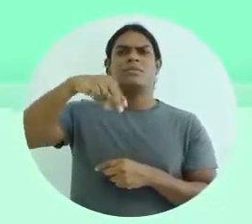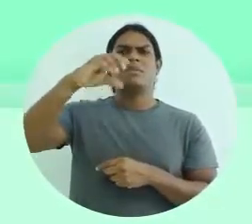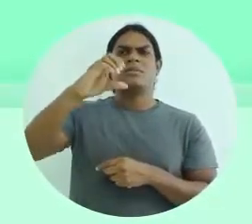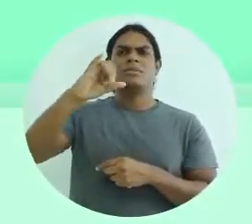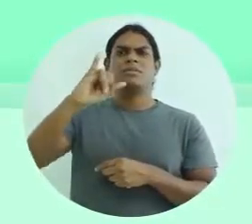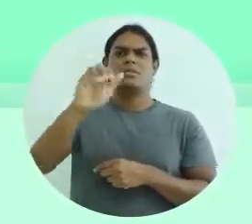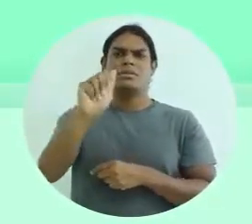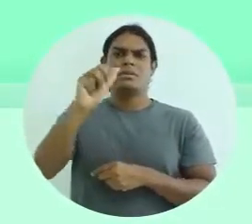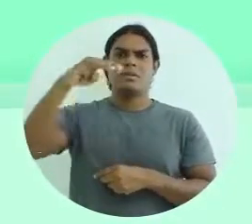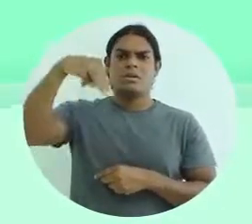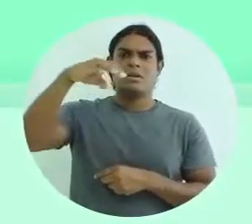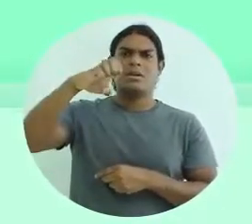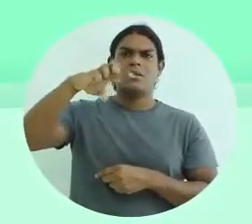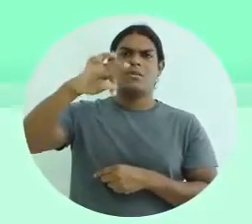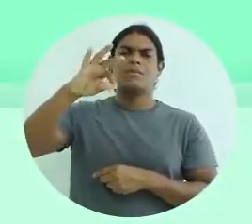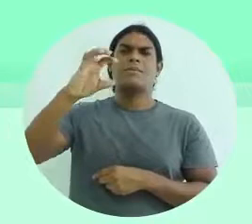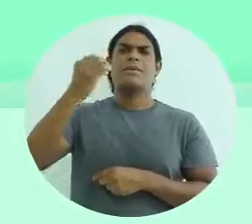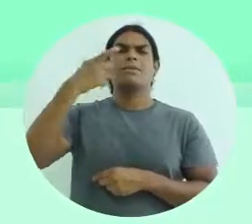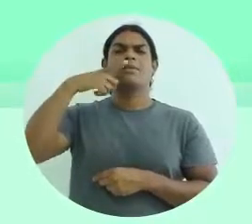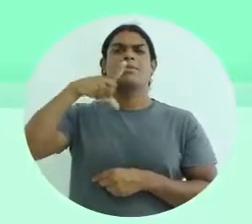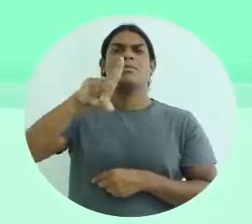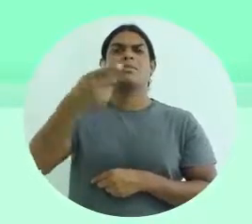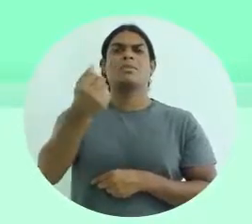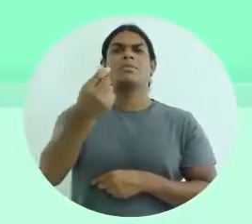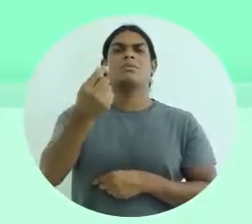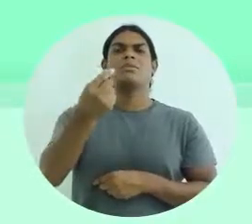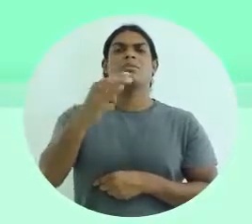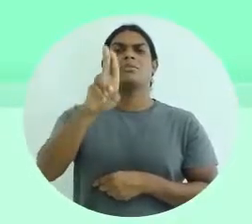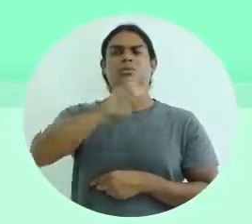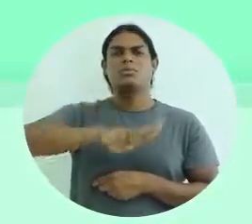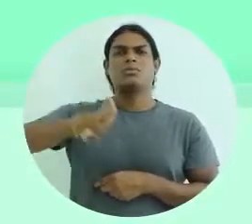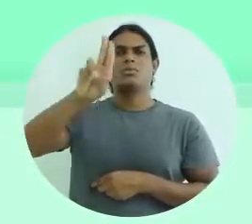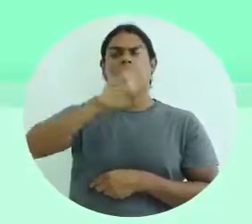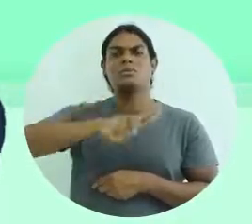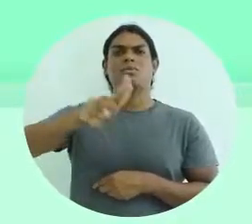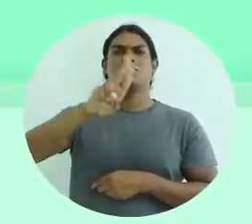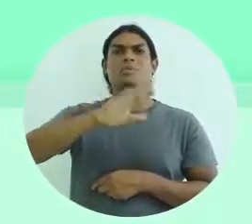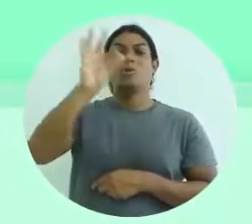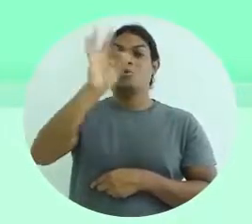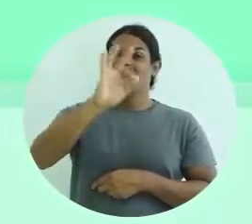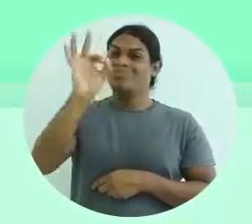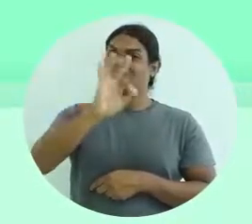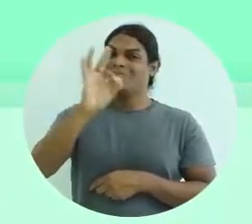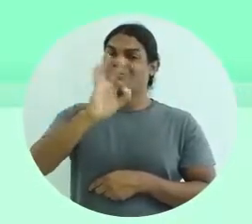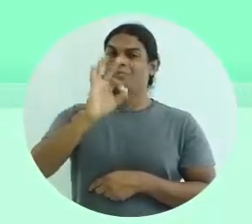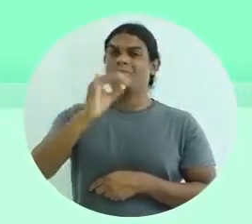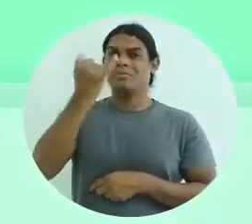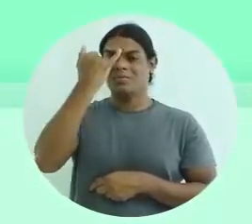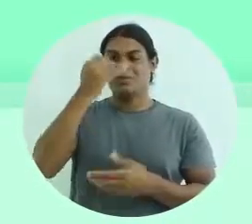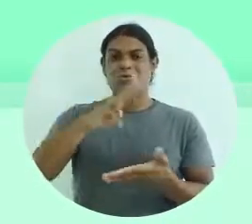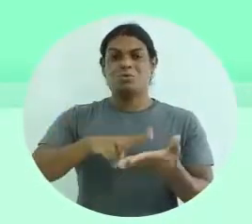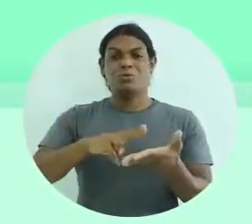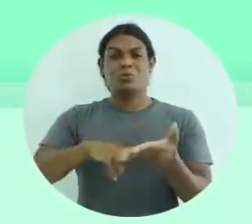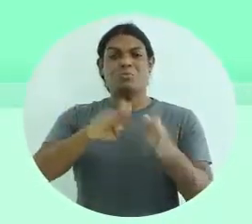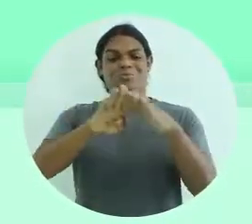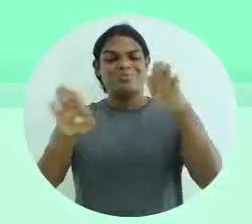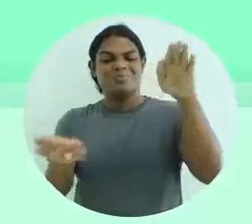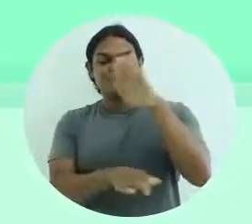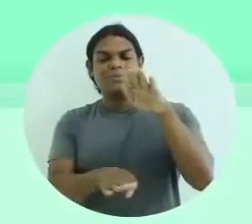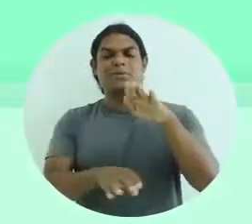que o governo faz, ele consegue esse dinheiro com juros bem melhores do que os juros que o exportador iria conseguir no